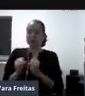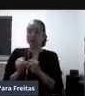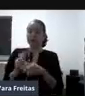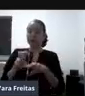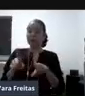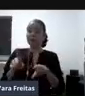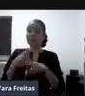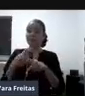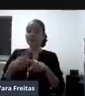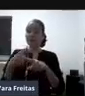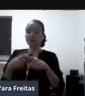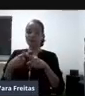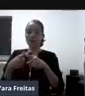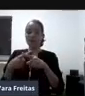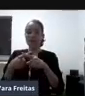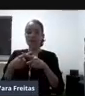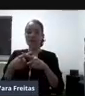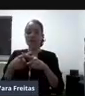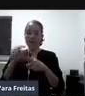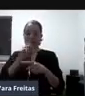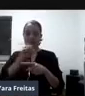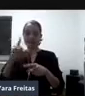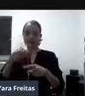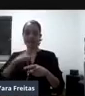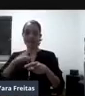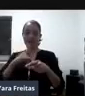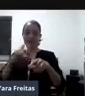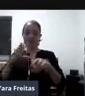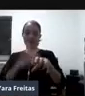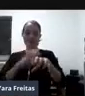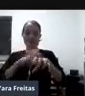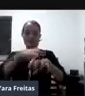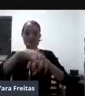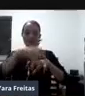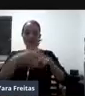de beta-amiloide não quer dizer, não é certeza